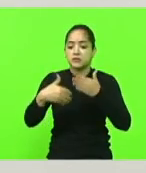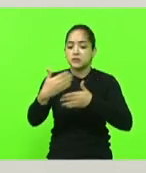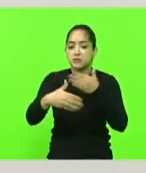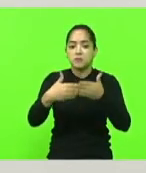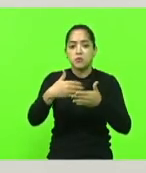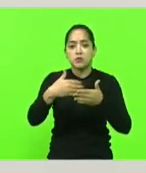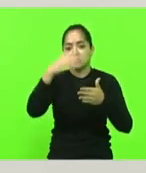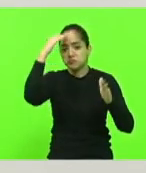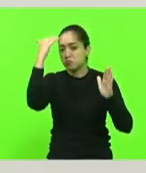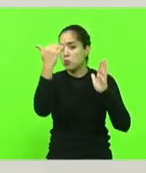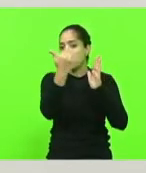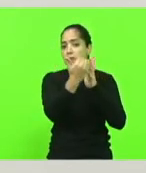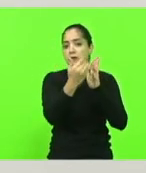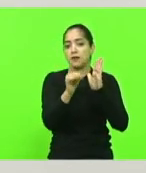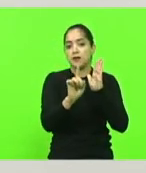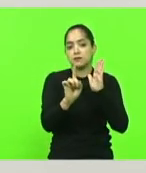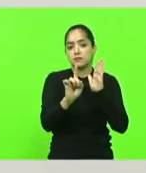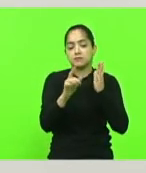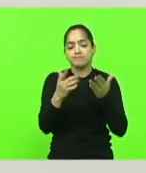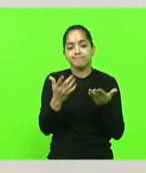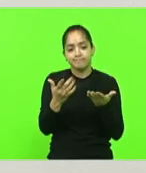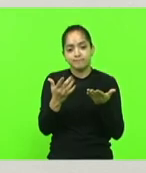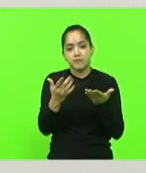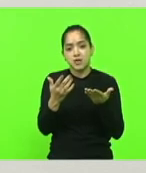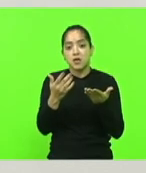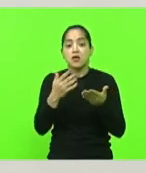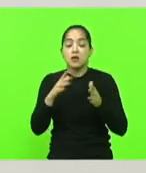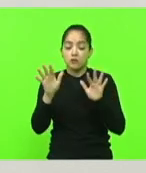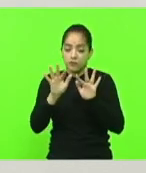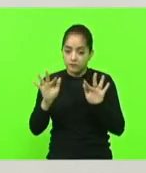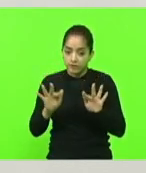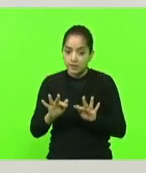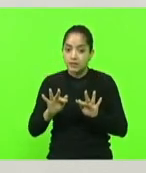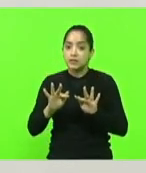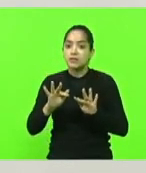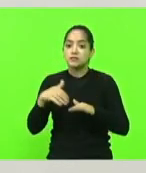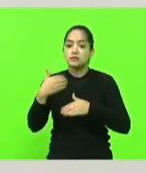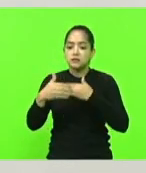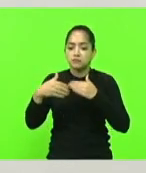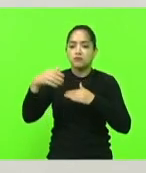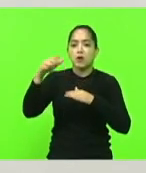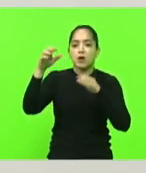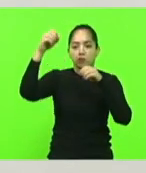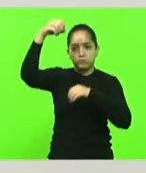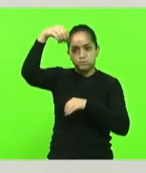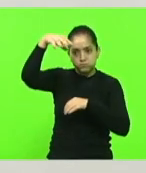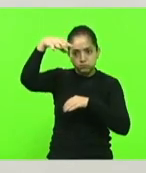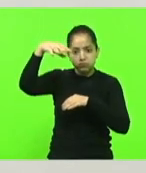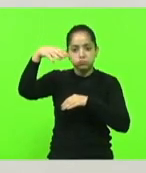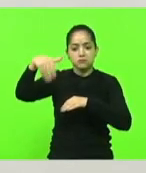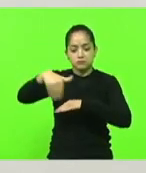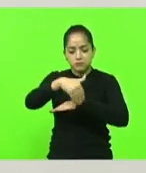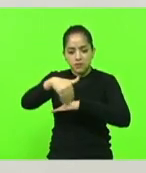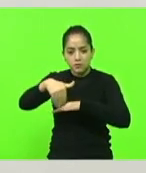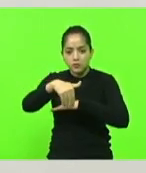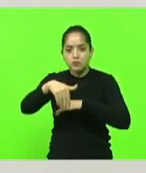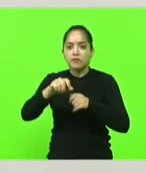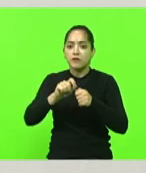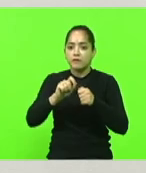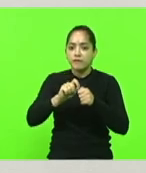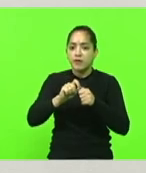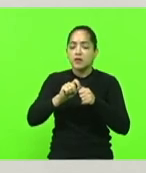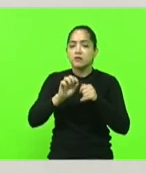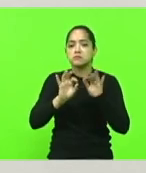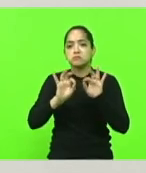descumprida. Fico feliz que a iluminação da rodovia Aristides Bolan,